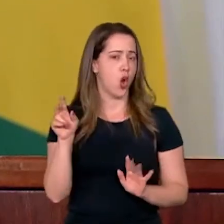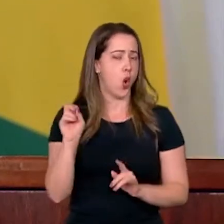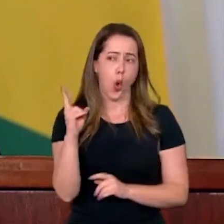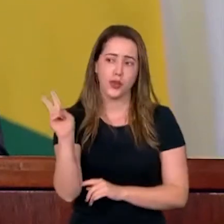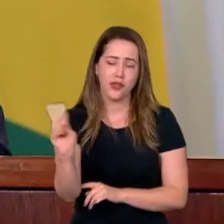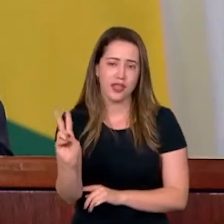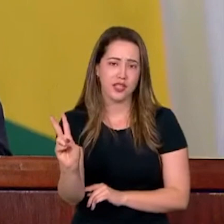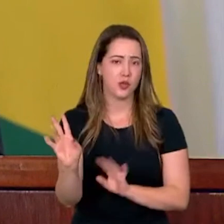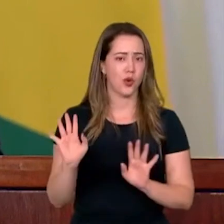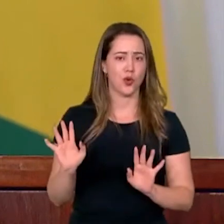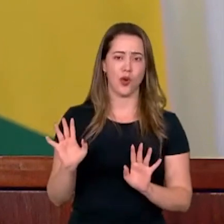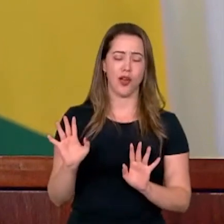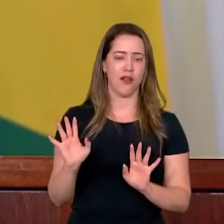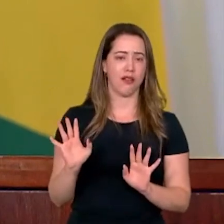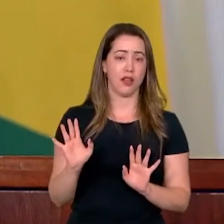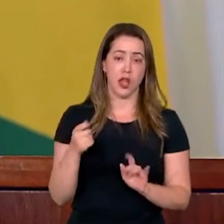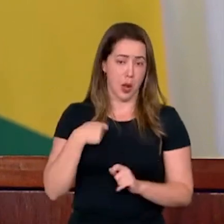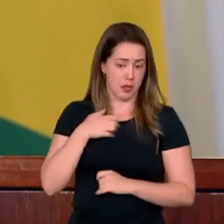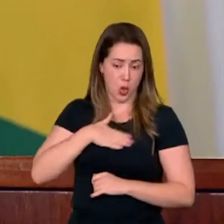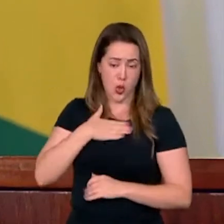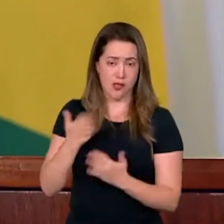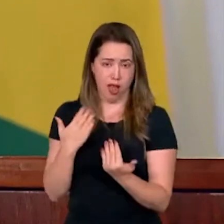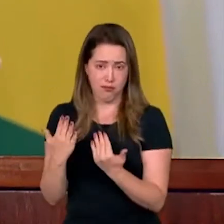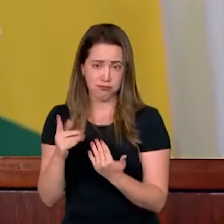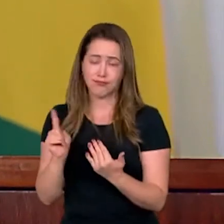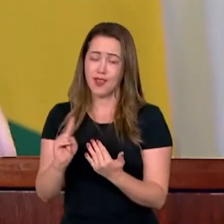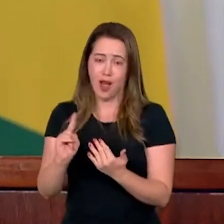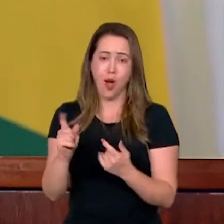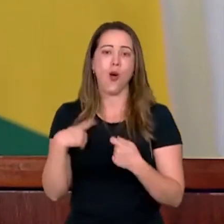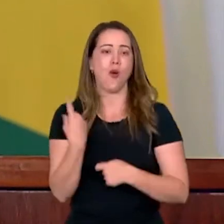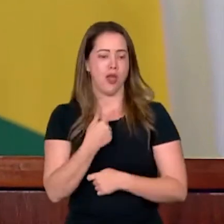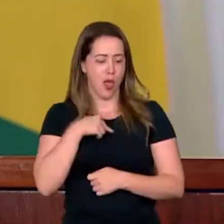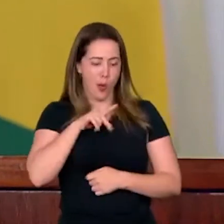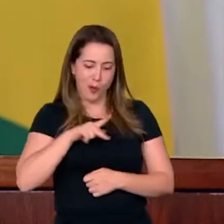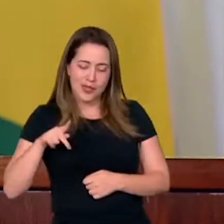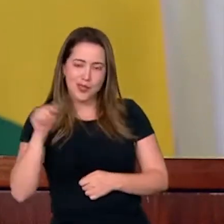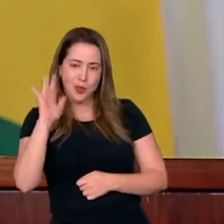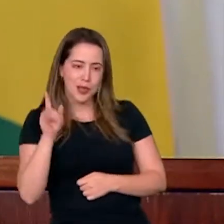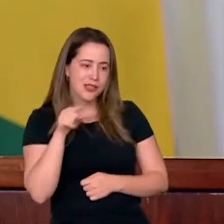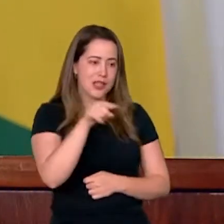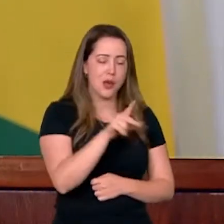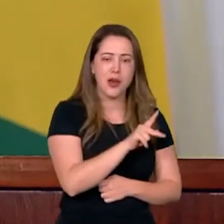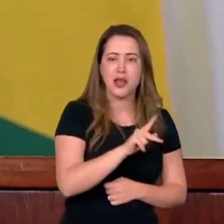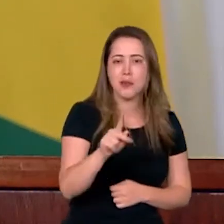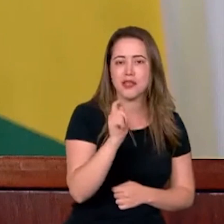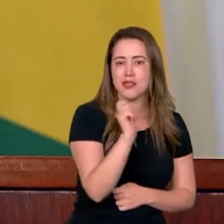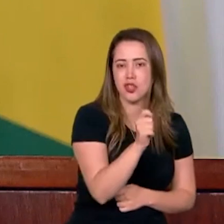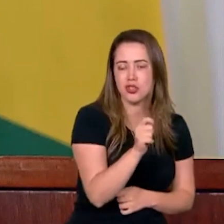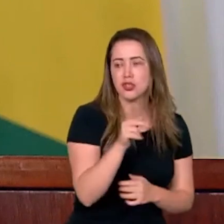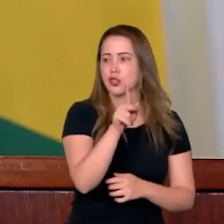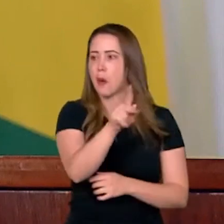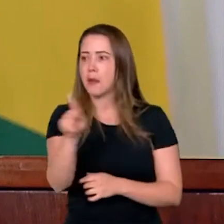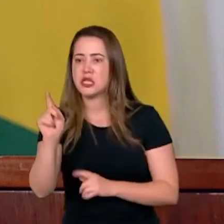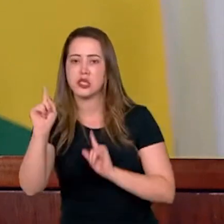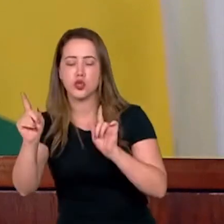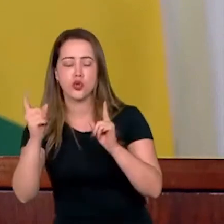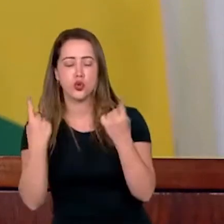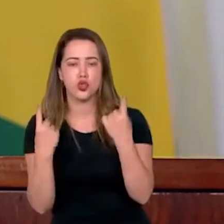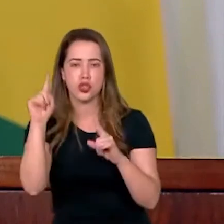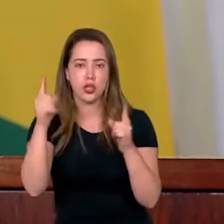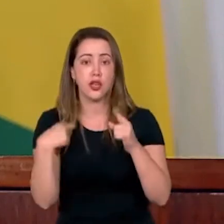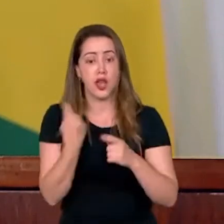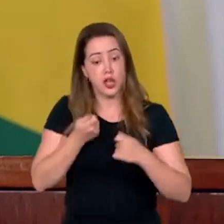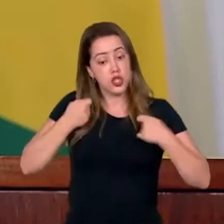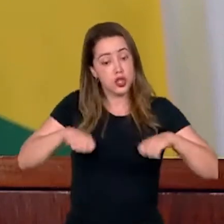país dele, eu tenho que ser presidente do meu país. Nós temos que ter política de Estado brasileiro e do Estado dele. Nós temos que sentar na mesa, cada